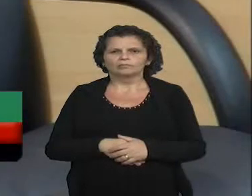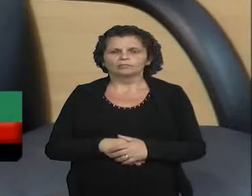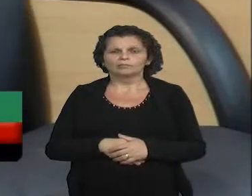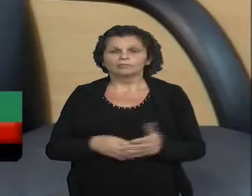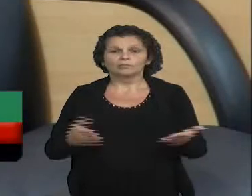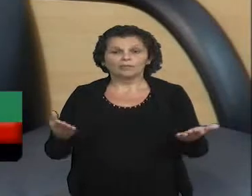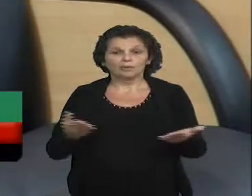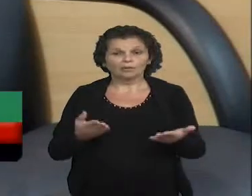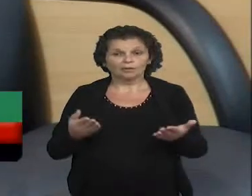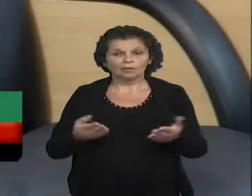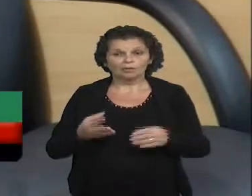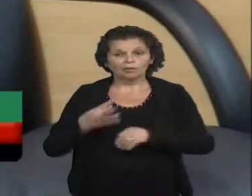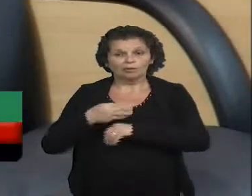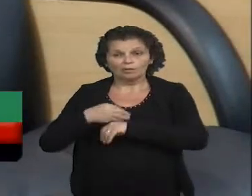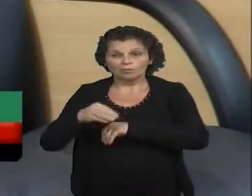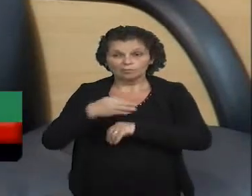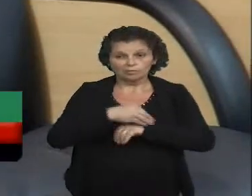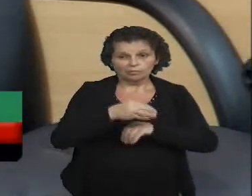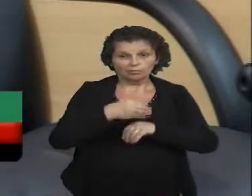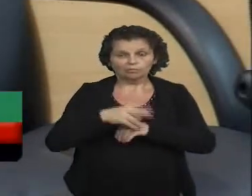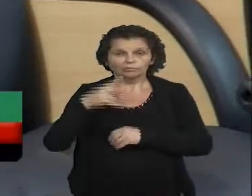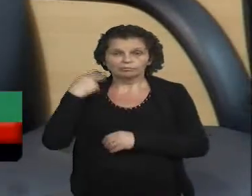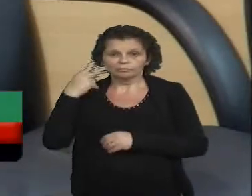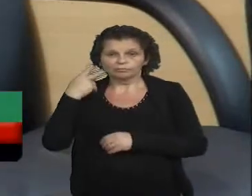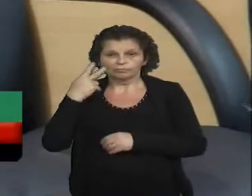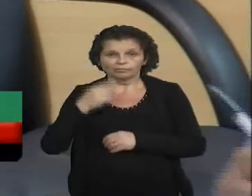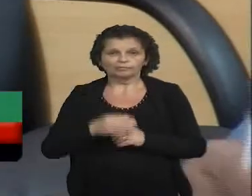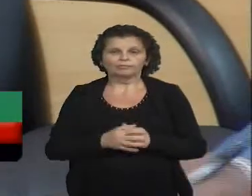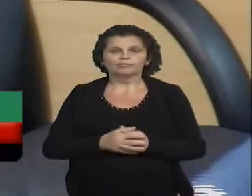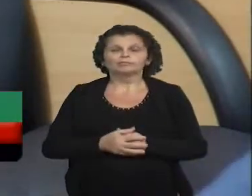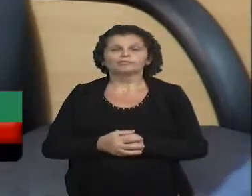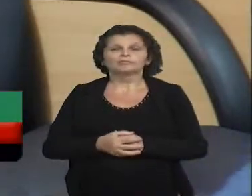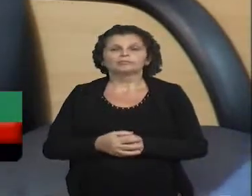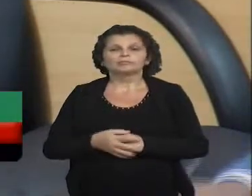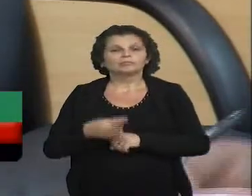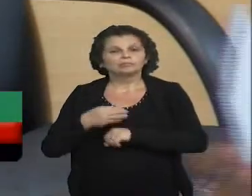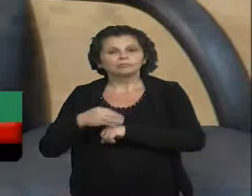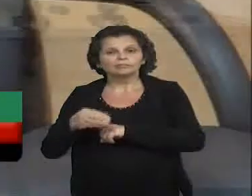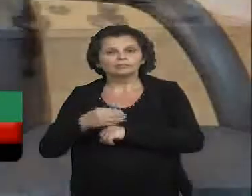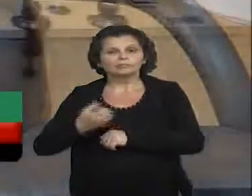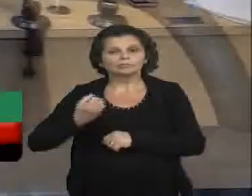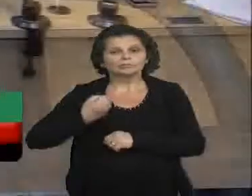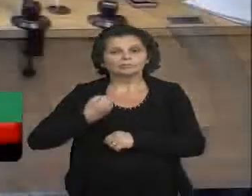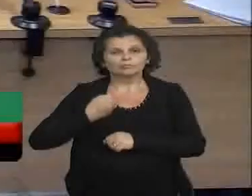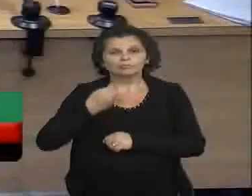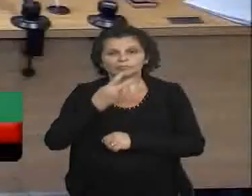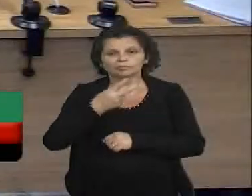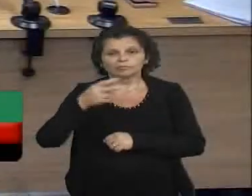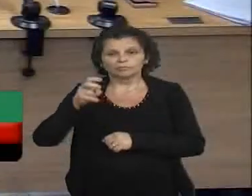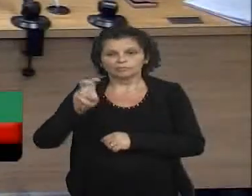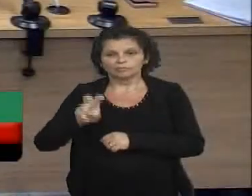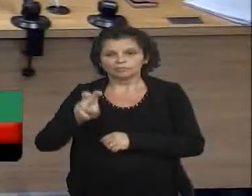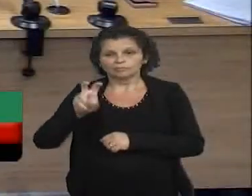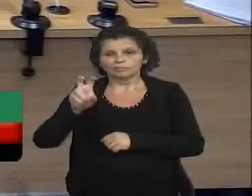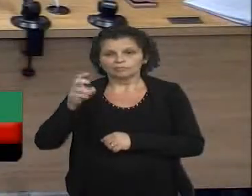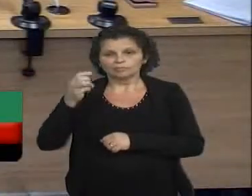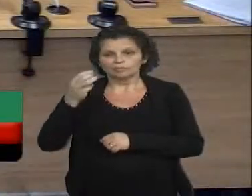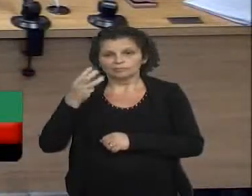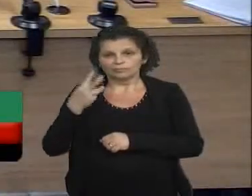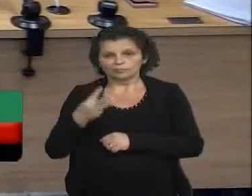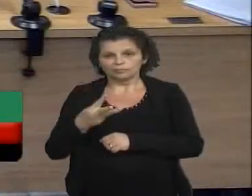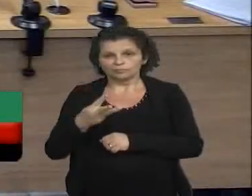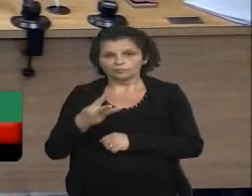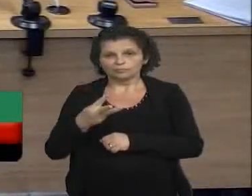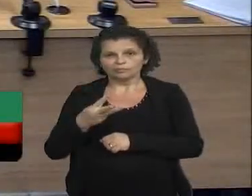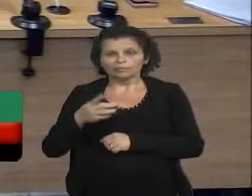Agora nós vamos às indicações dos nobres vereadores. Indicação de número 2053, do nobre